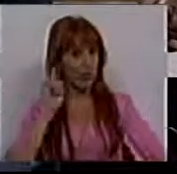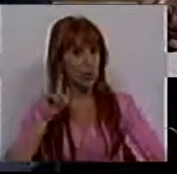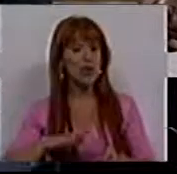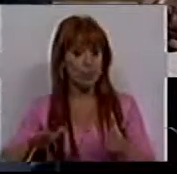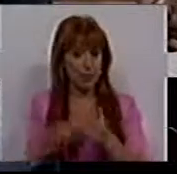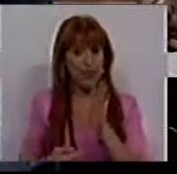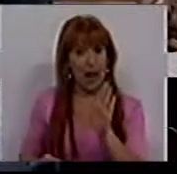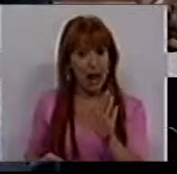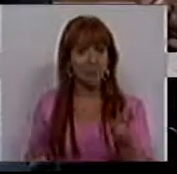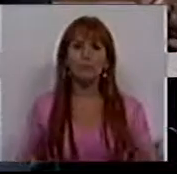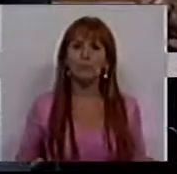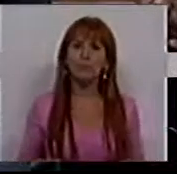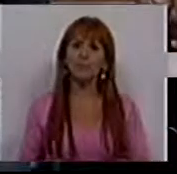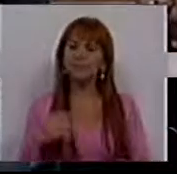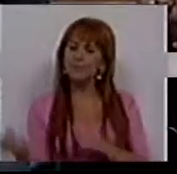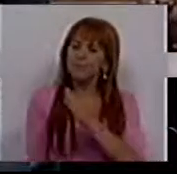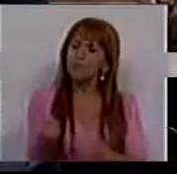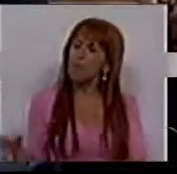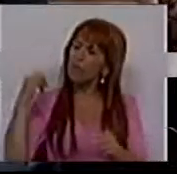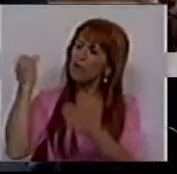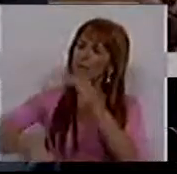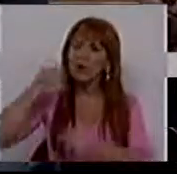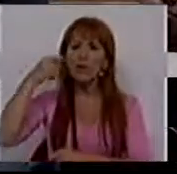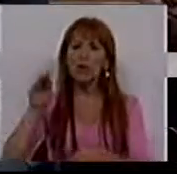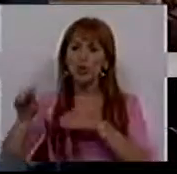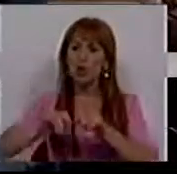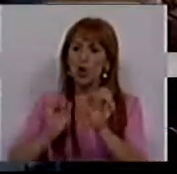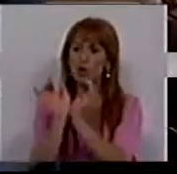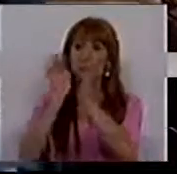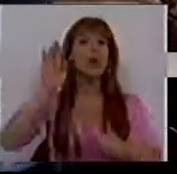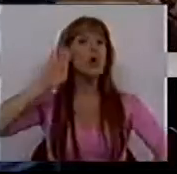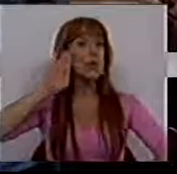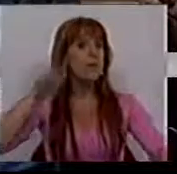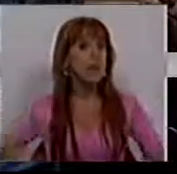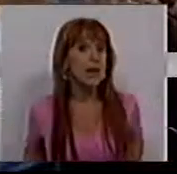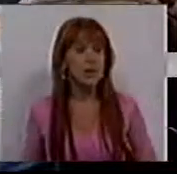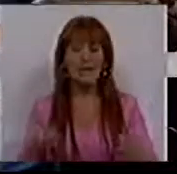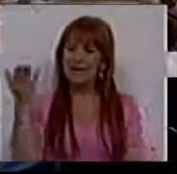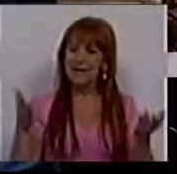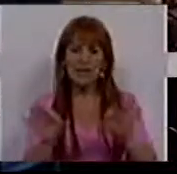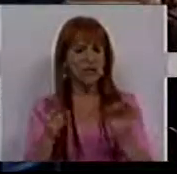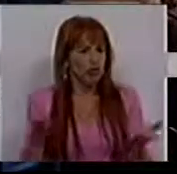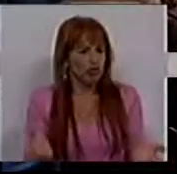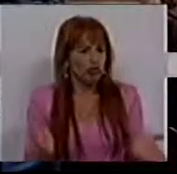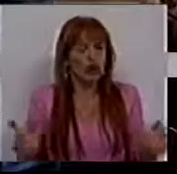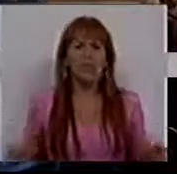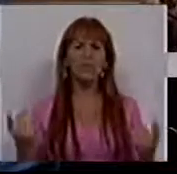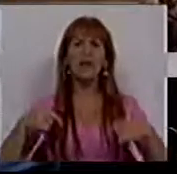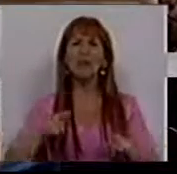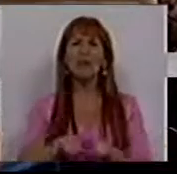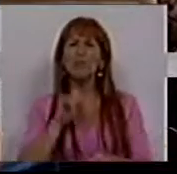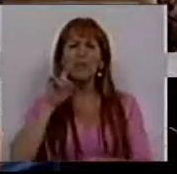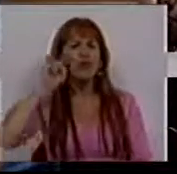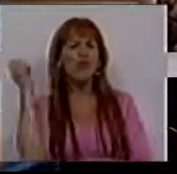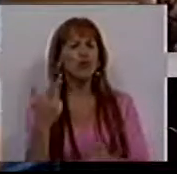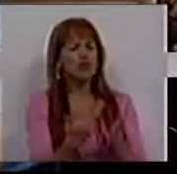importante da proposta. É instituído novo imposto especial do jogo online, bem sei que é equiparável ao que já existe, mas se calhar temos que